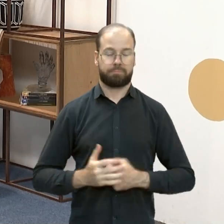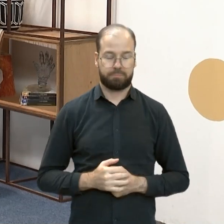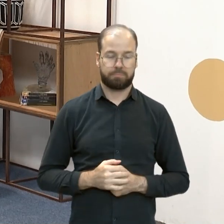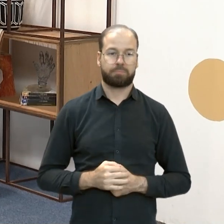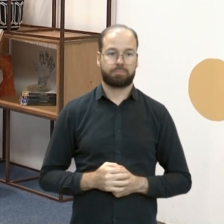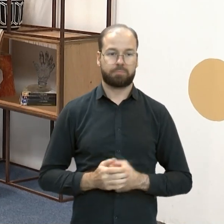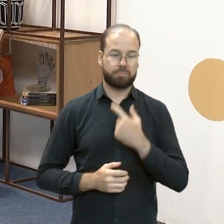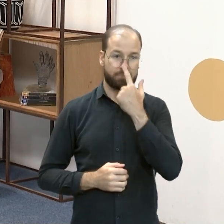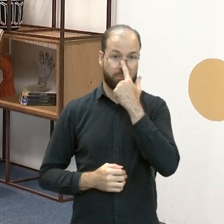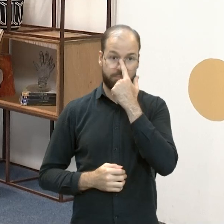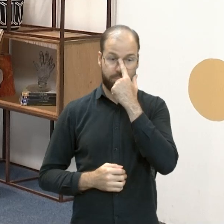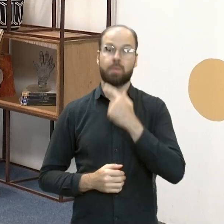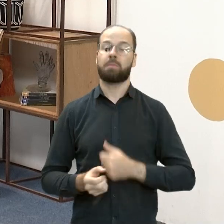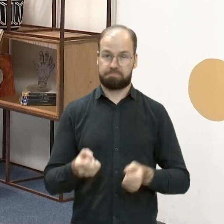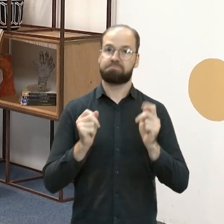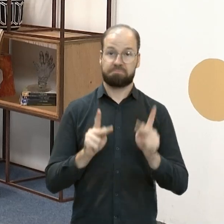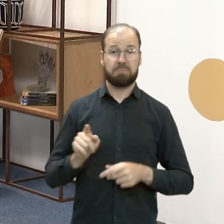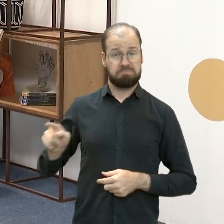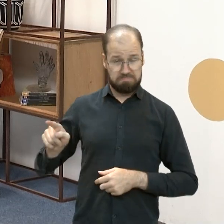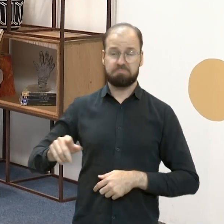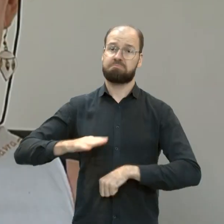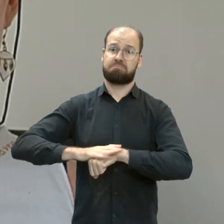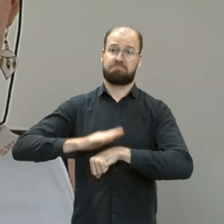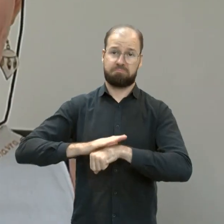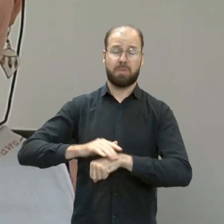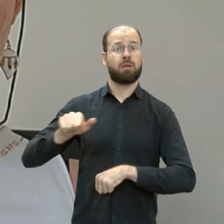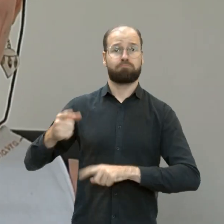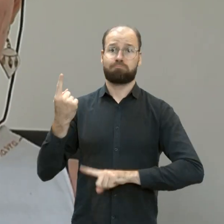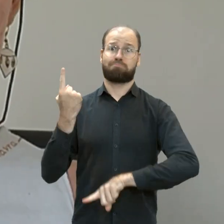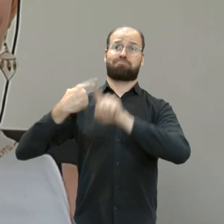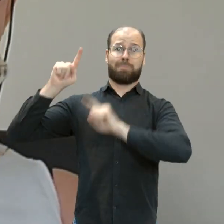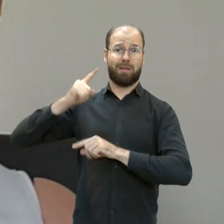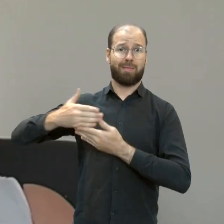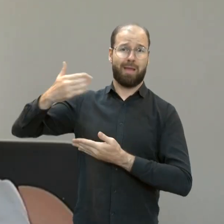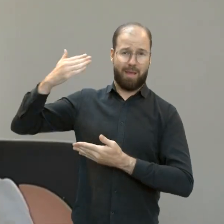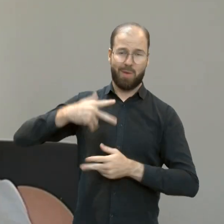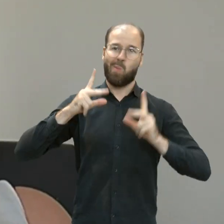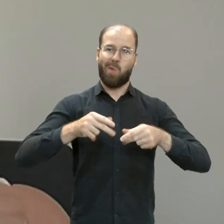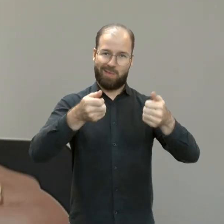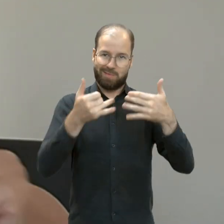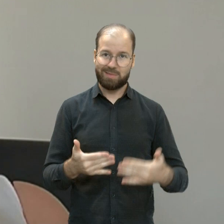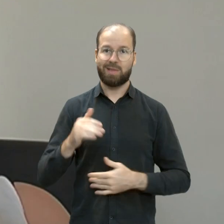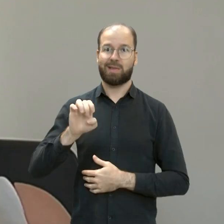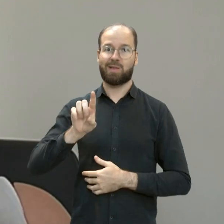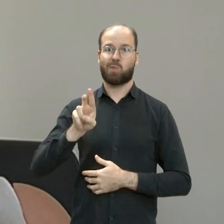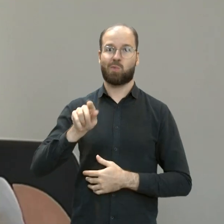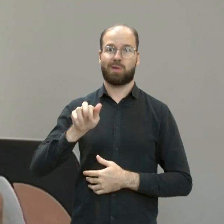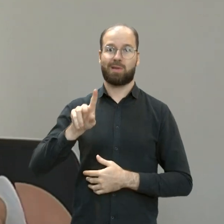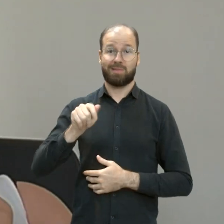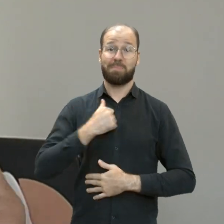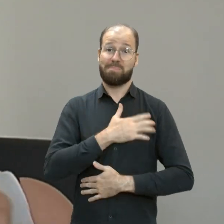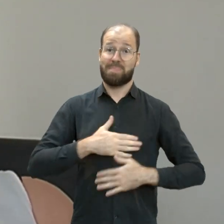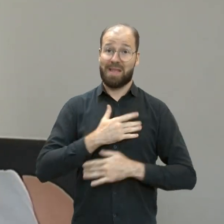Leodegária foi uma mulher à frente do seu tempo, como a Eduarda já colocou. É um prazer te rever, viu, Eduarda? Prazer é meu, professora.